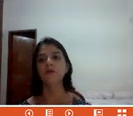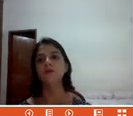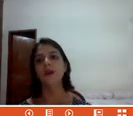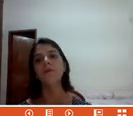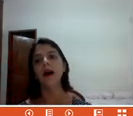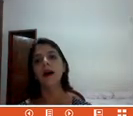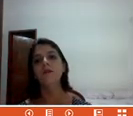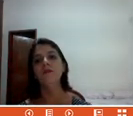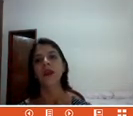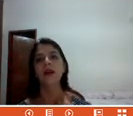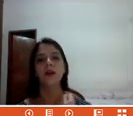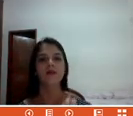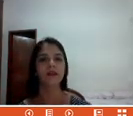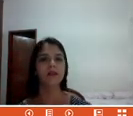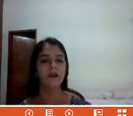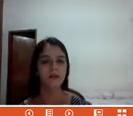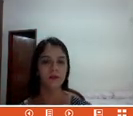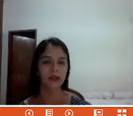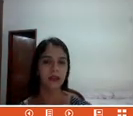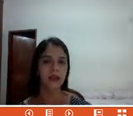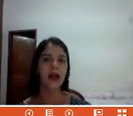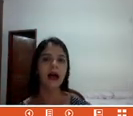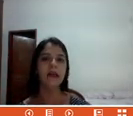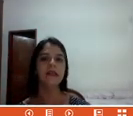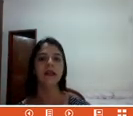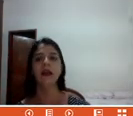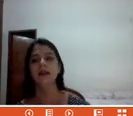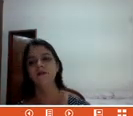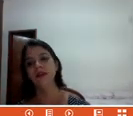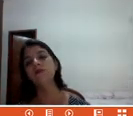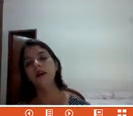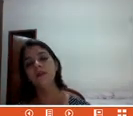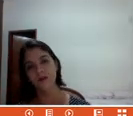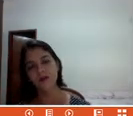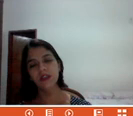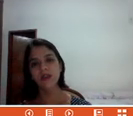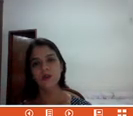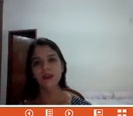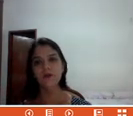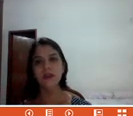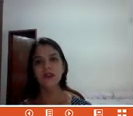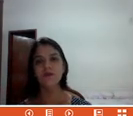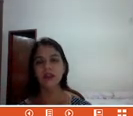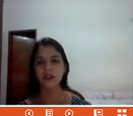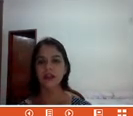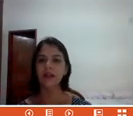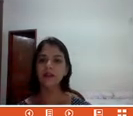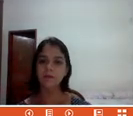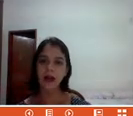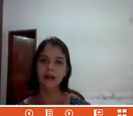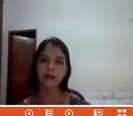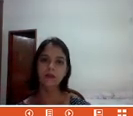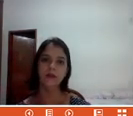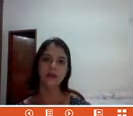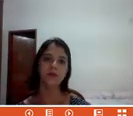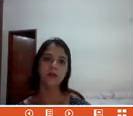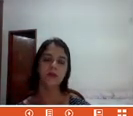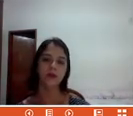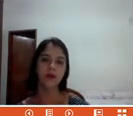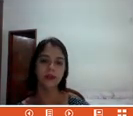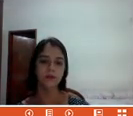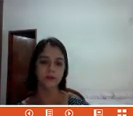mesmo algum preparo, às vezes falta materiais, às vezes falta condições mesmo para a gente estar trabalhando com